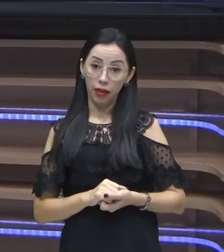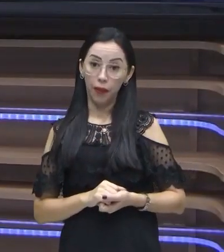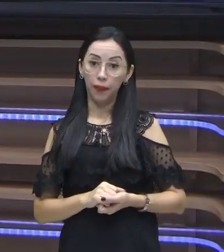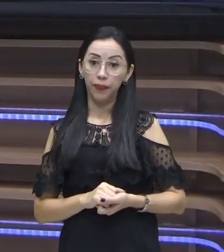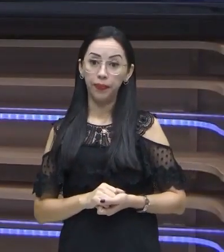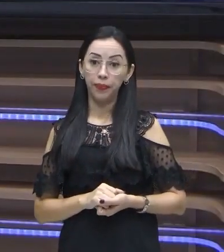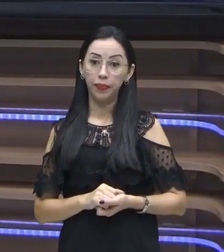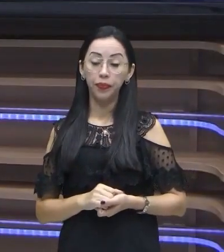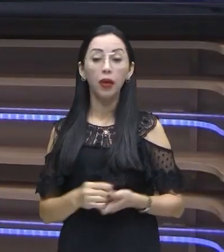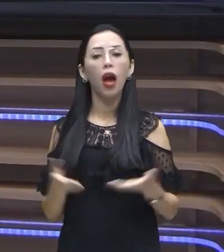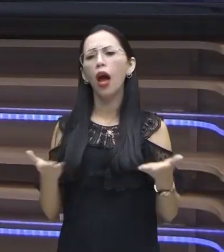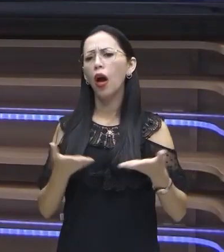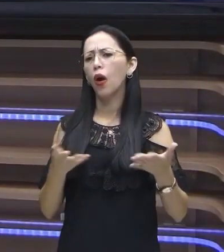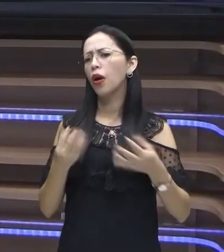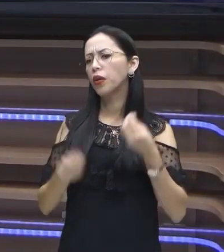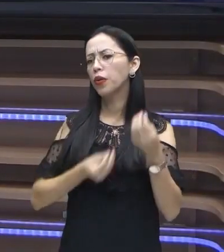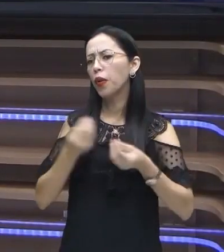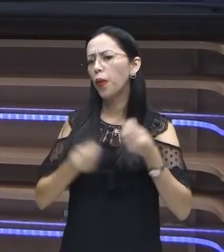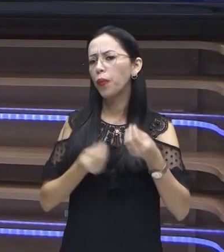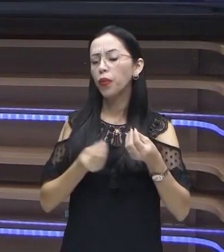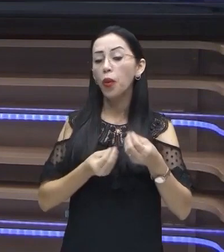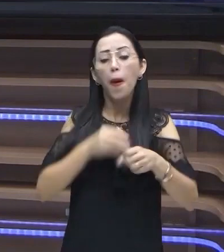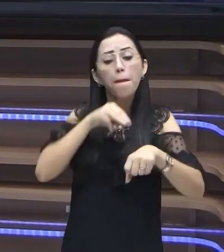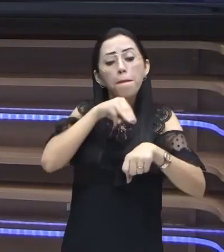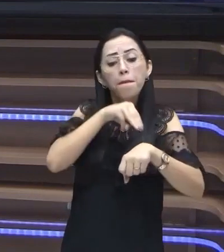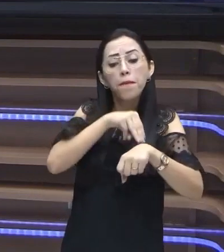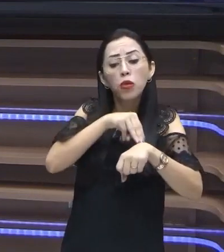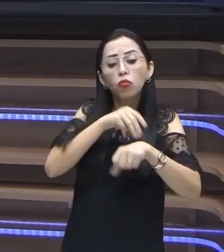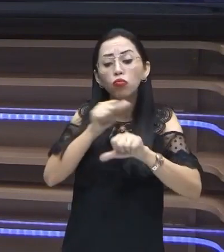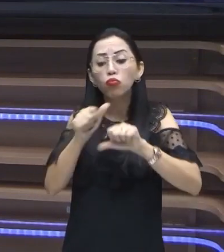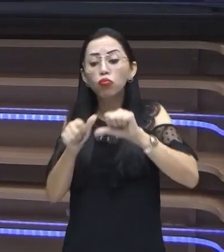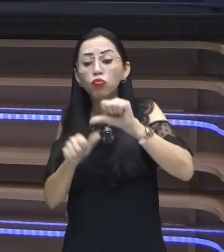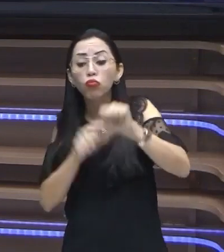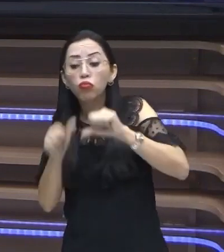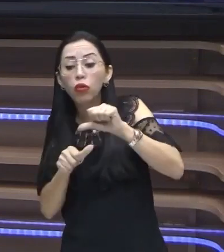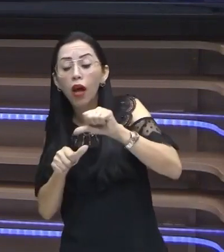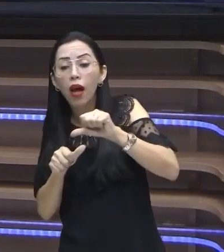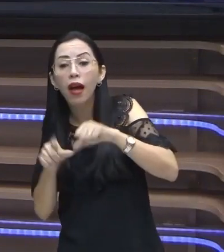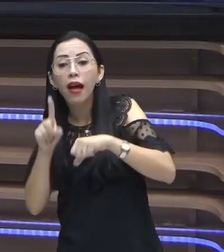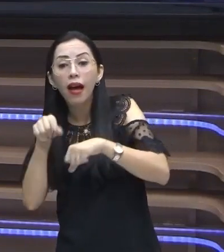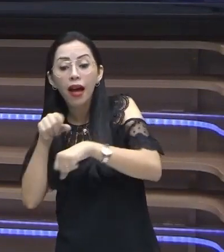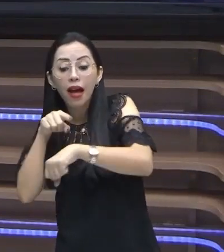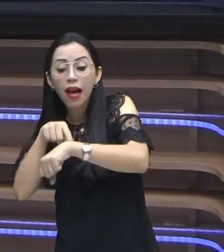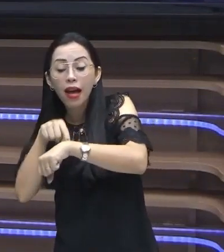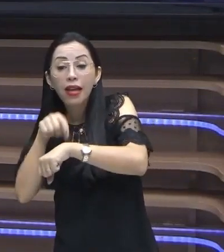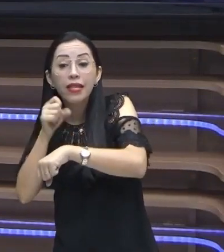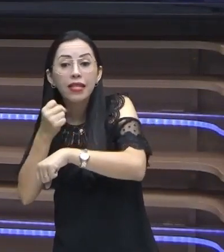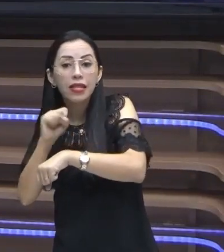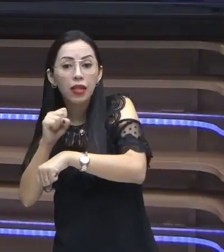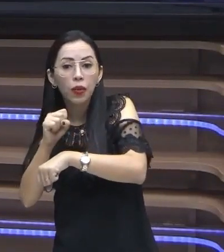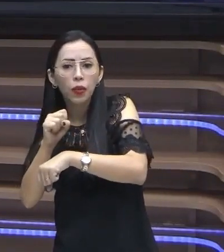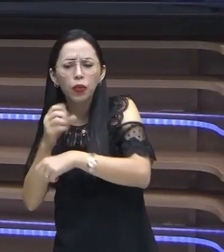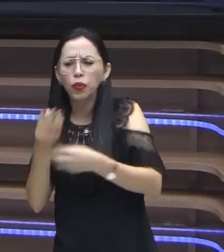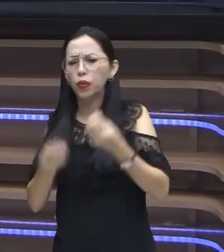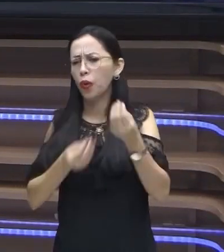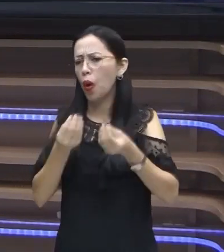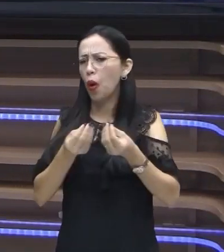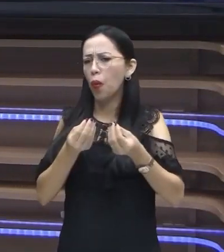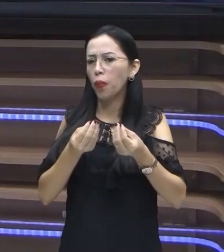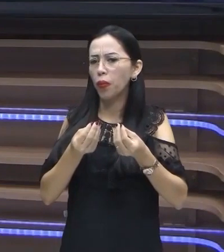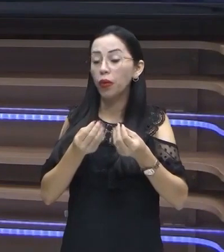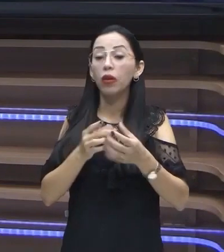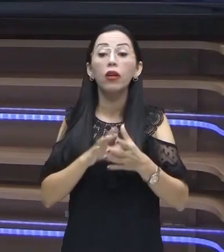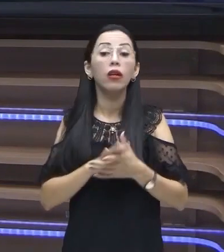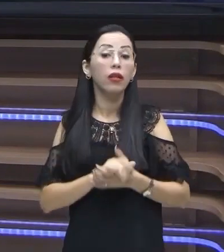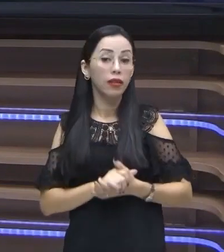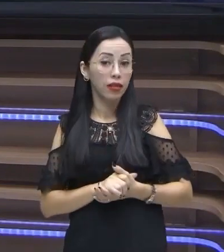fazer o quê? Transformar minutos em segundos. Como é que eu faço isso, professor? Eu tenho que pegar o valor que está